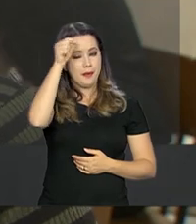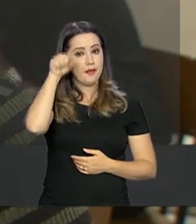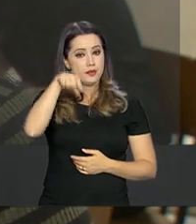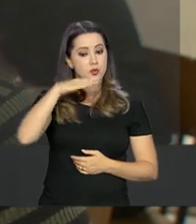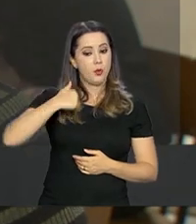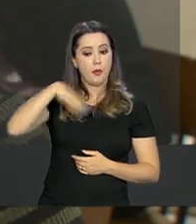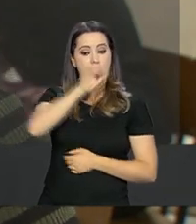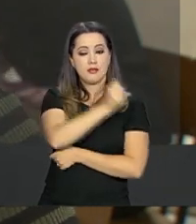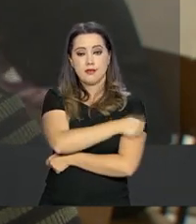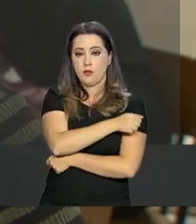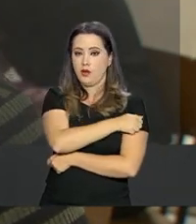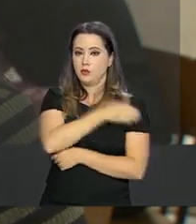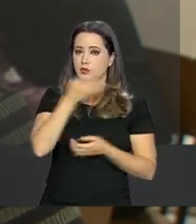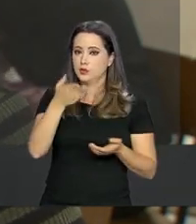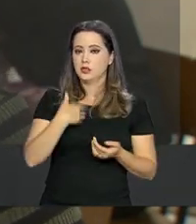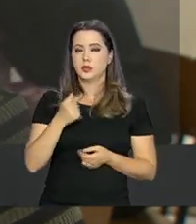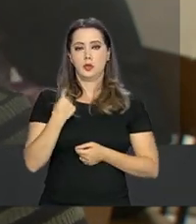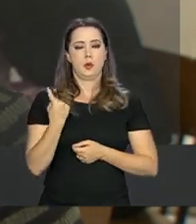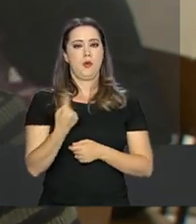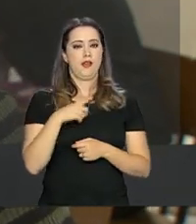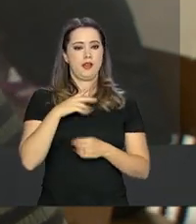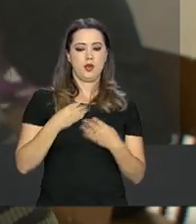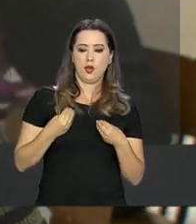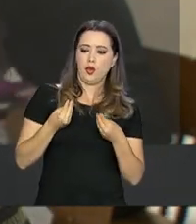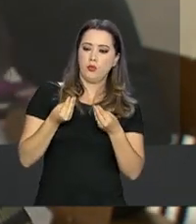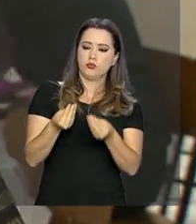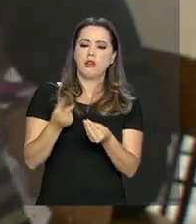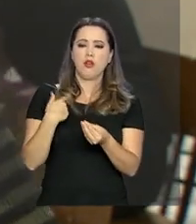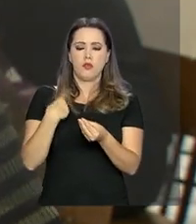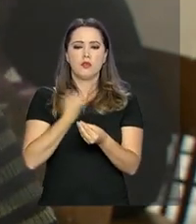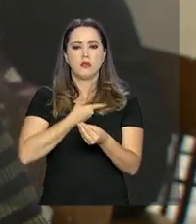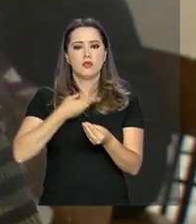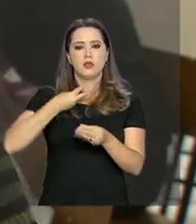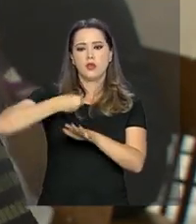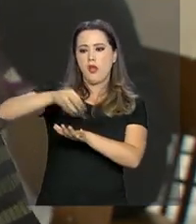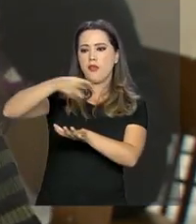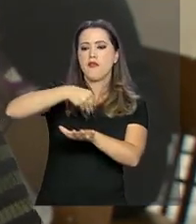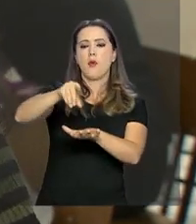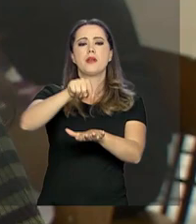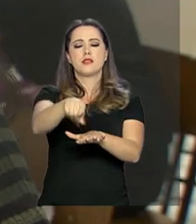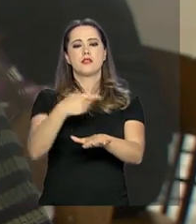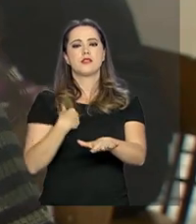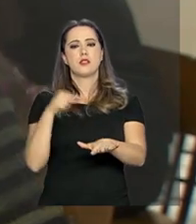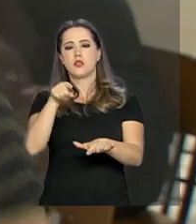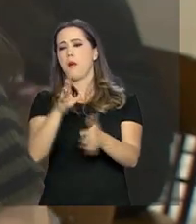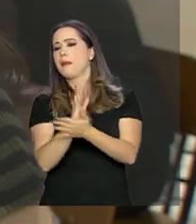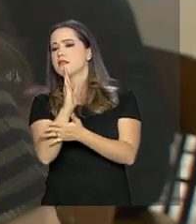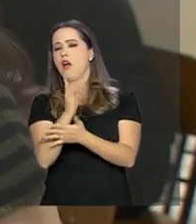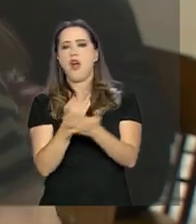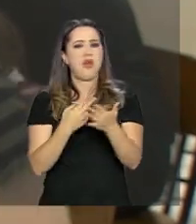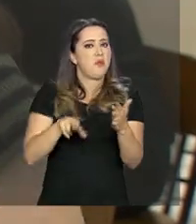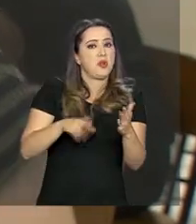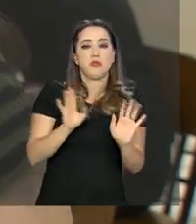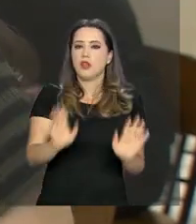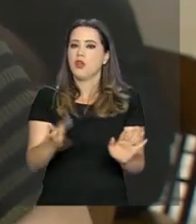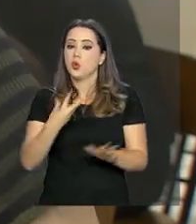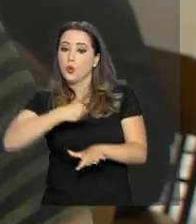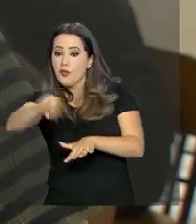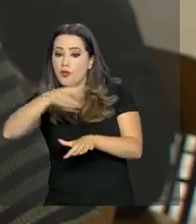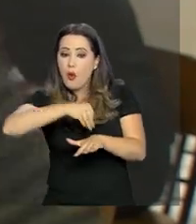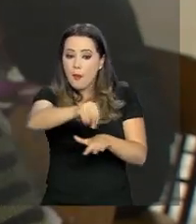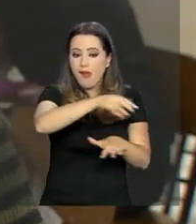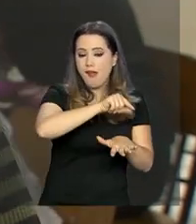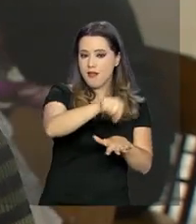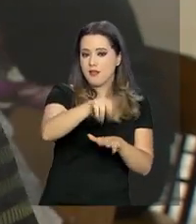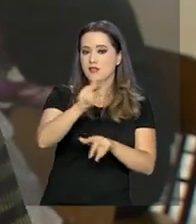não sabe então se eu tô aqui disponível espando informação cabelo se ele vai passar ou não eu tô dando informação se ele